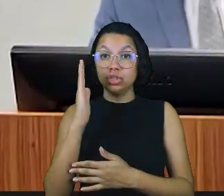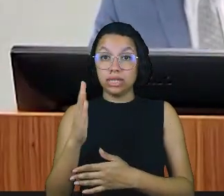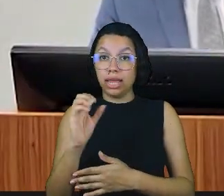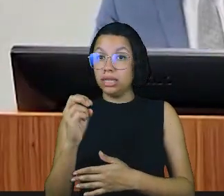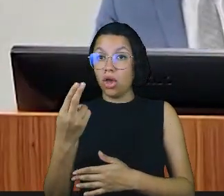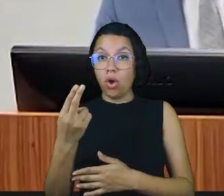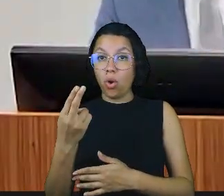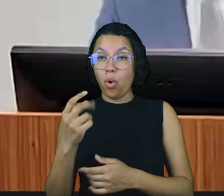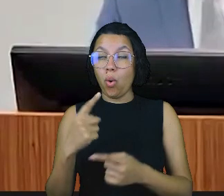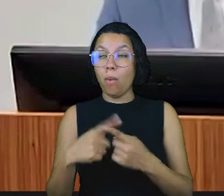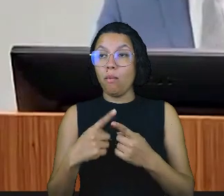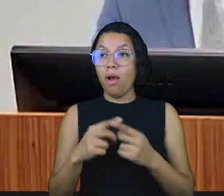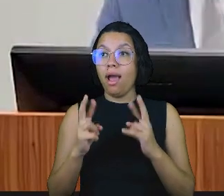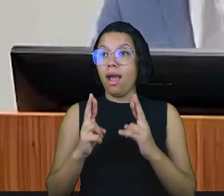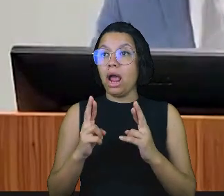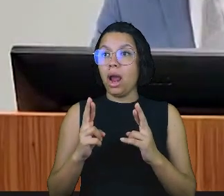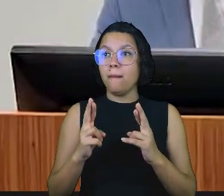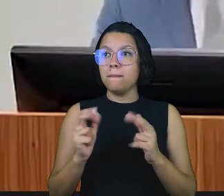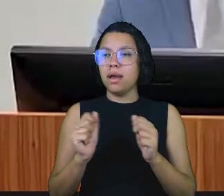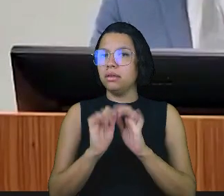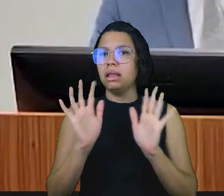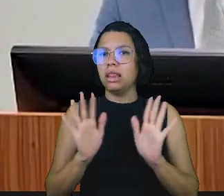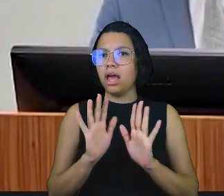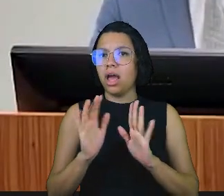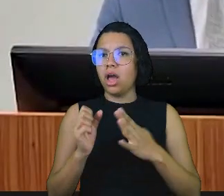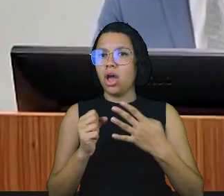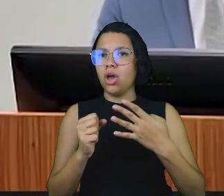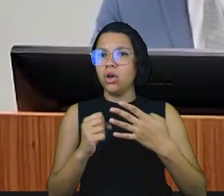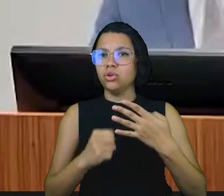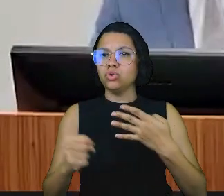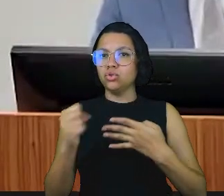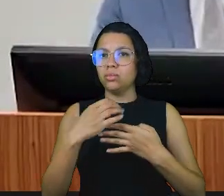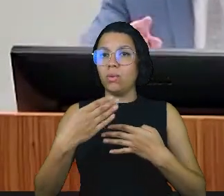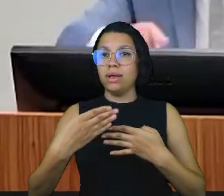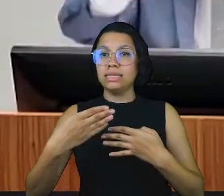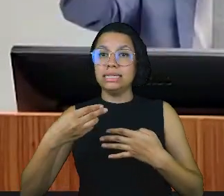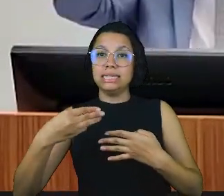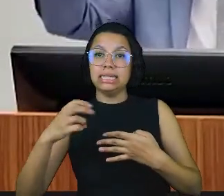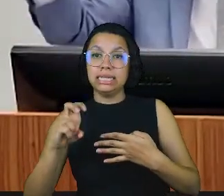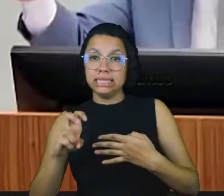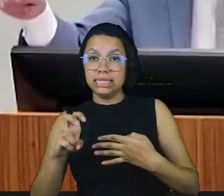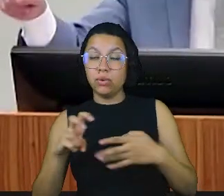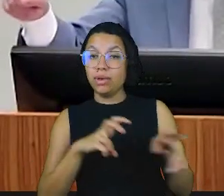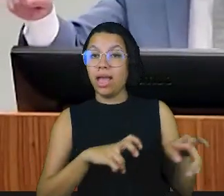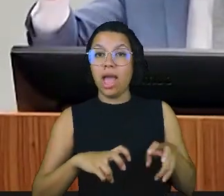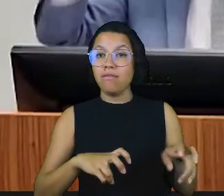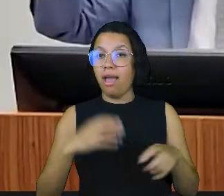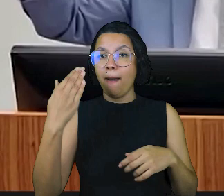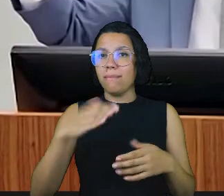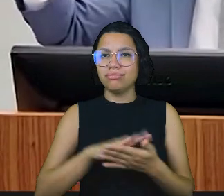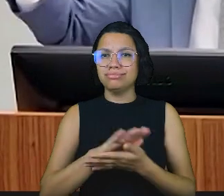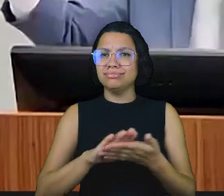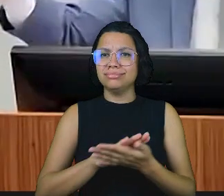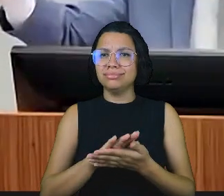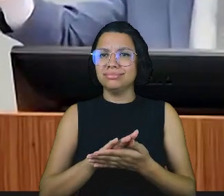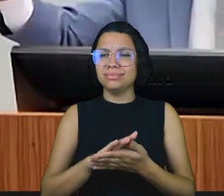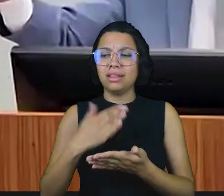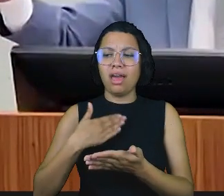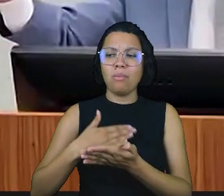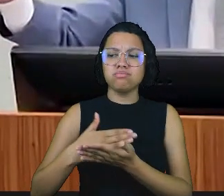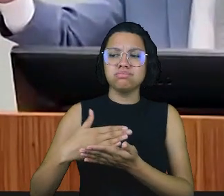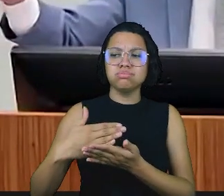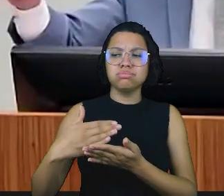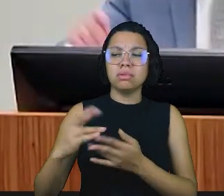caso clássico da súmula 435, em que a fazenda não prova nada, ela parte de uma presunção deferida pela